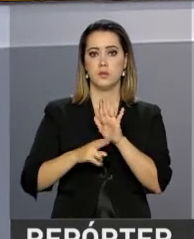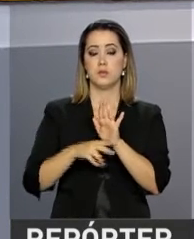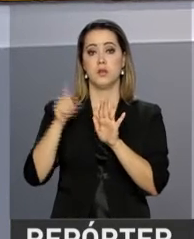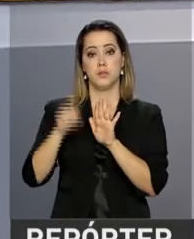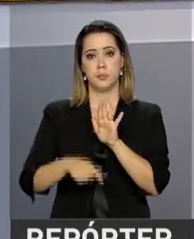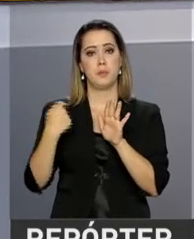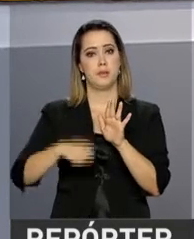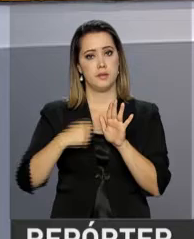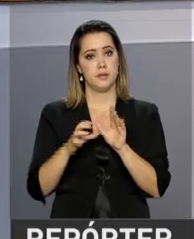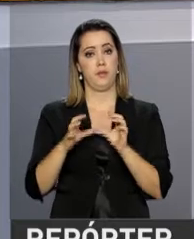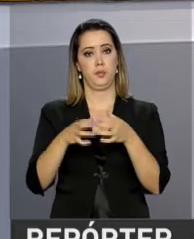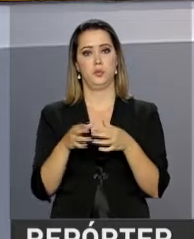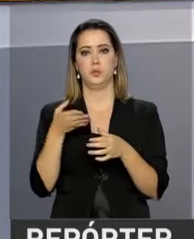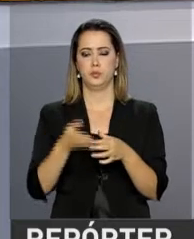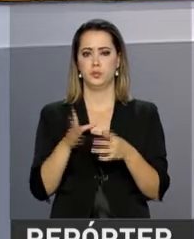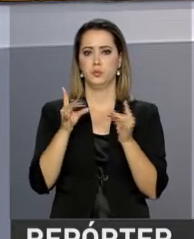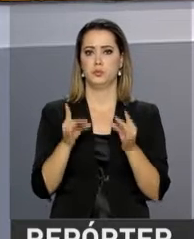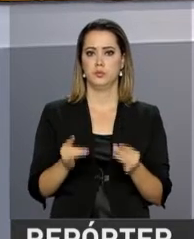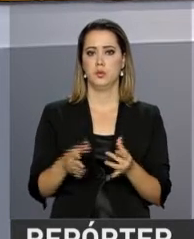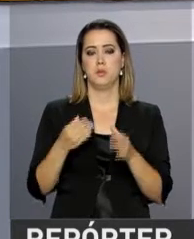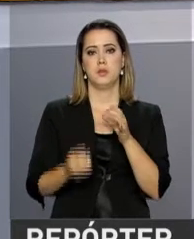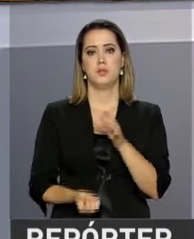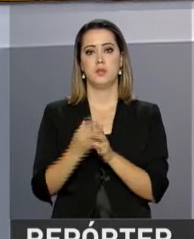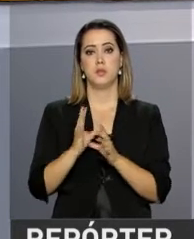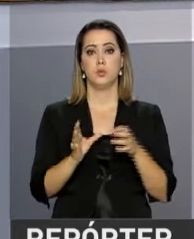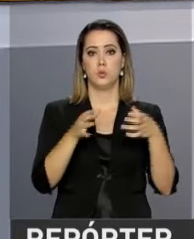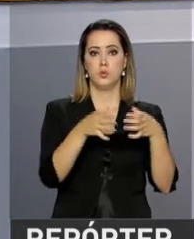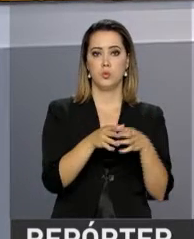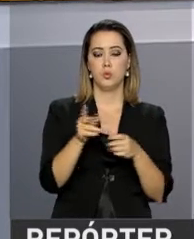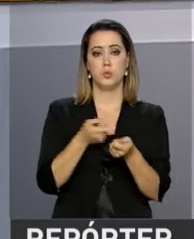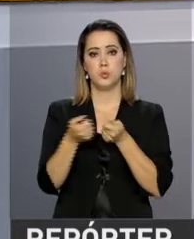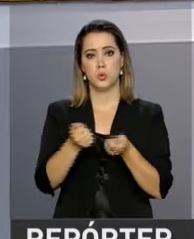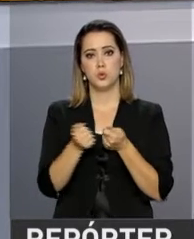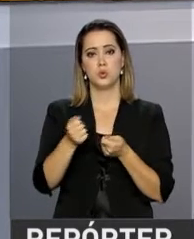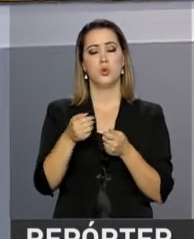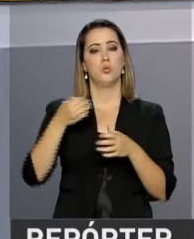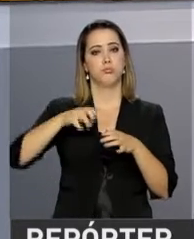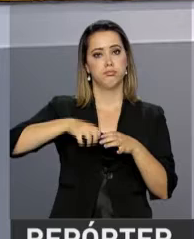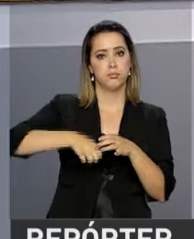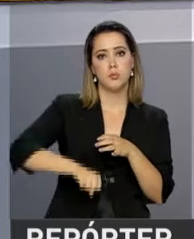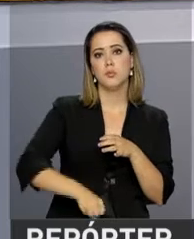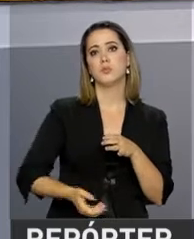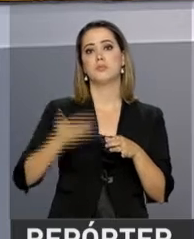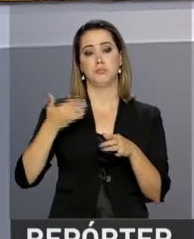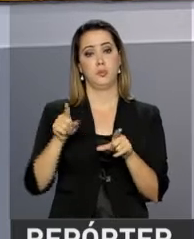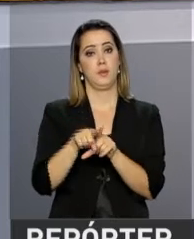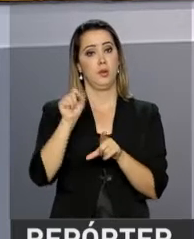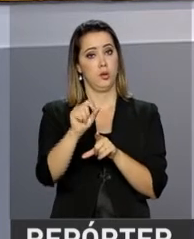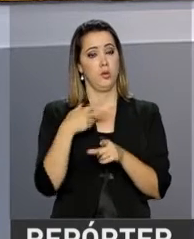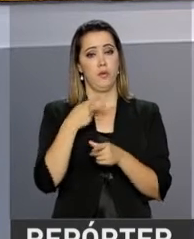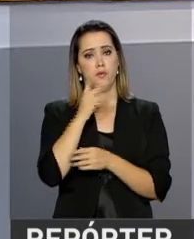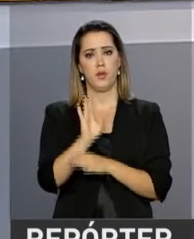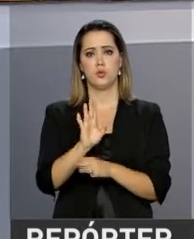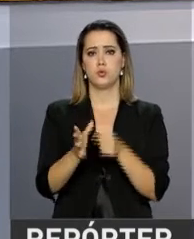era uma das demandas do setor com destaque para a criação da agência nacional de mineração para o ministro a agência vai garantir segurança